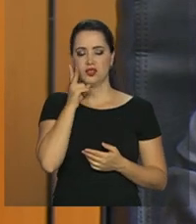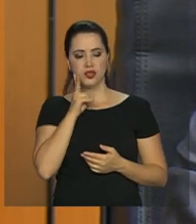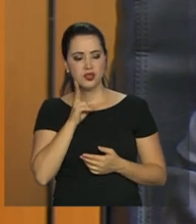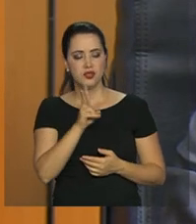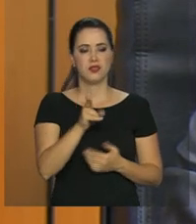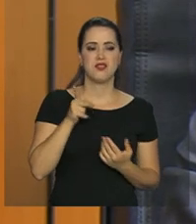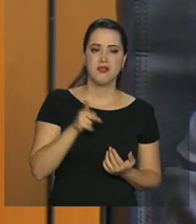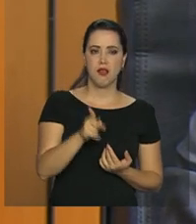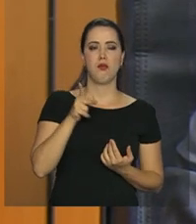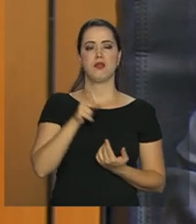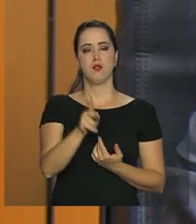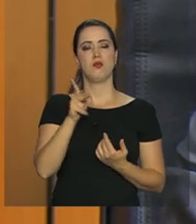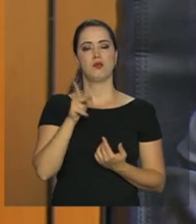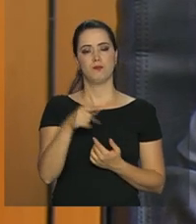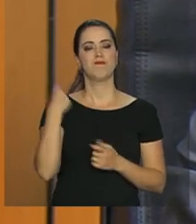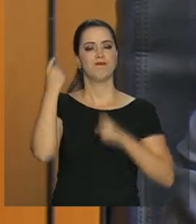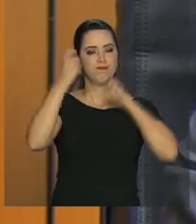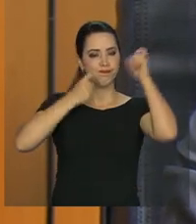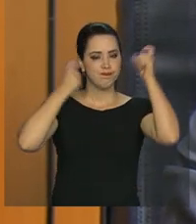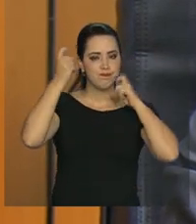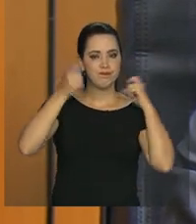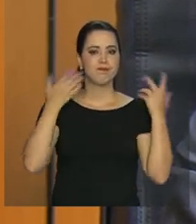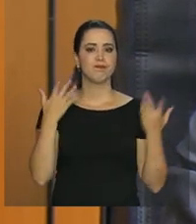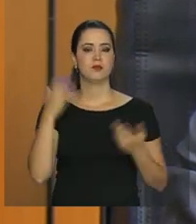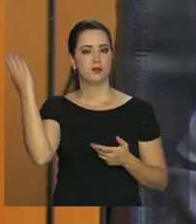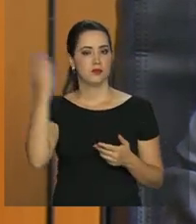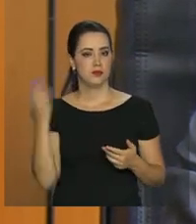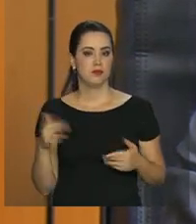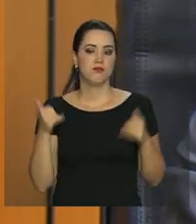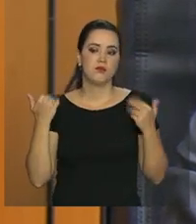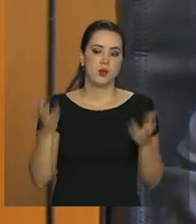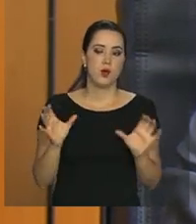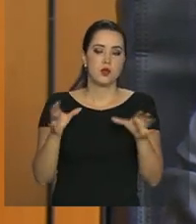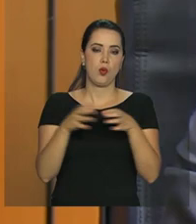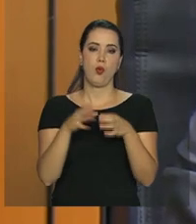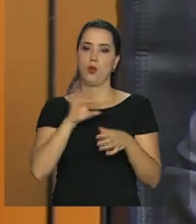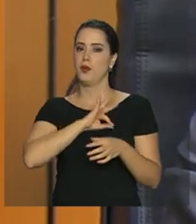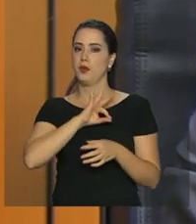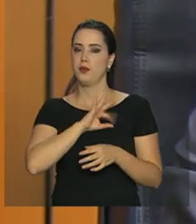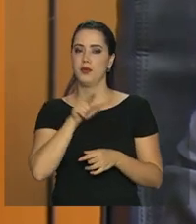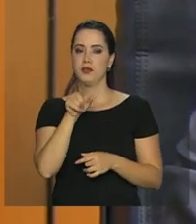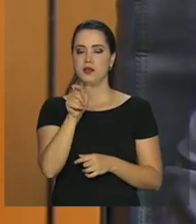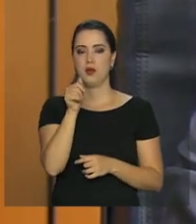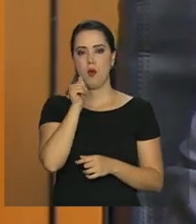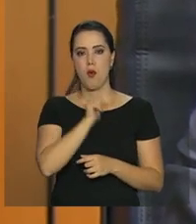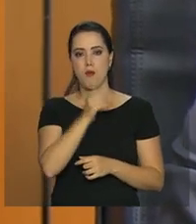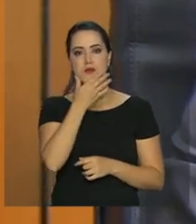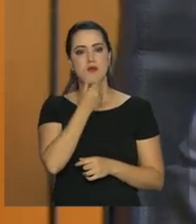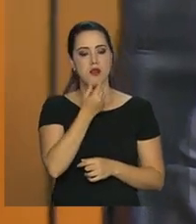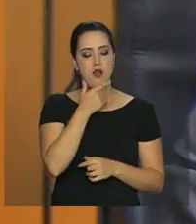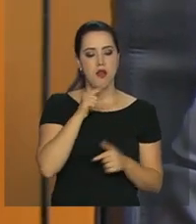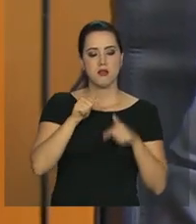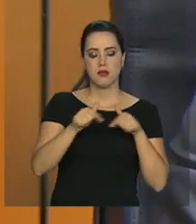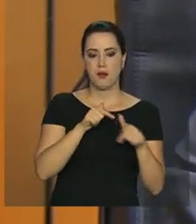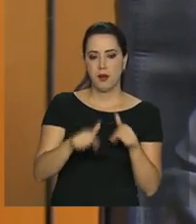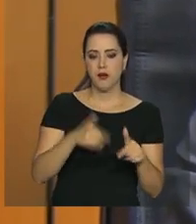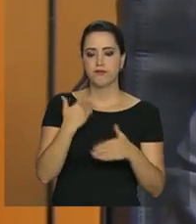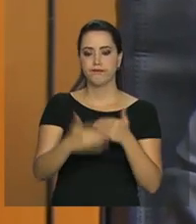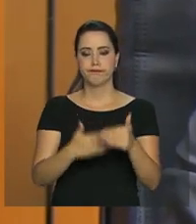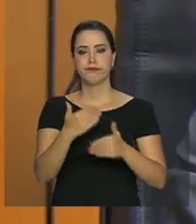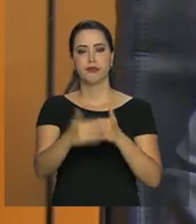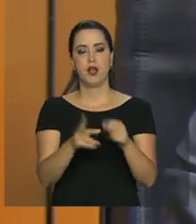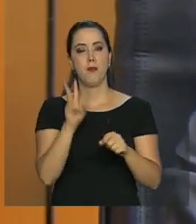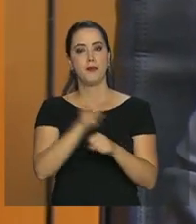inclusive, episódios recentes que muito nos preocupam. Então, a esses policiais e a estas policiais que se encontram nas ruas, em